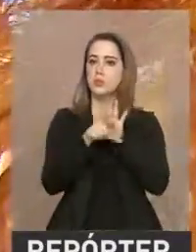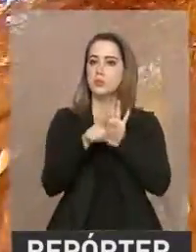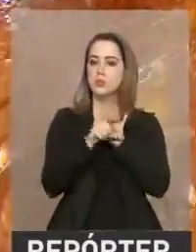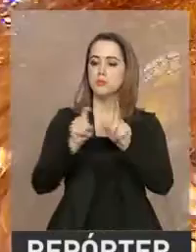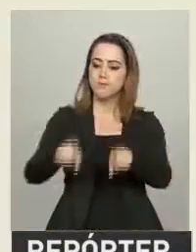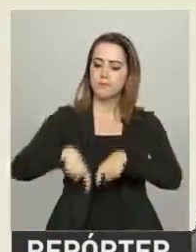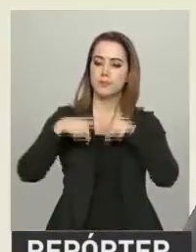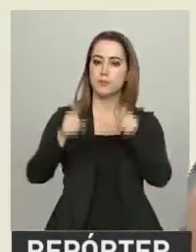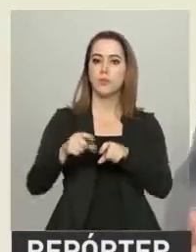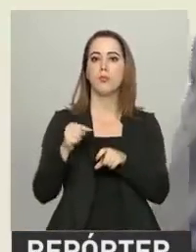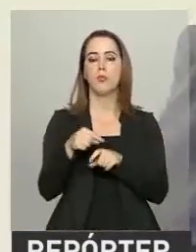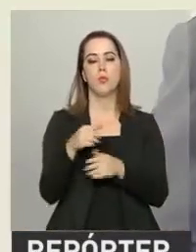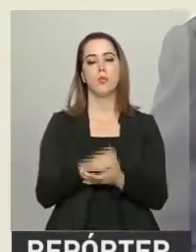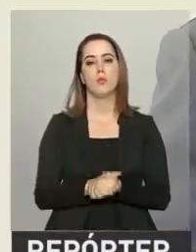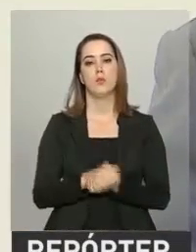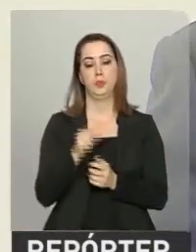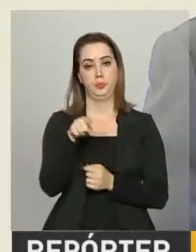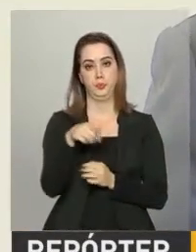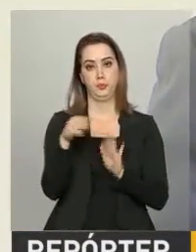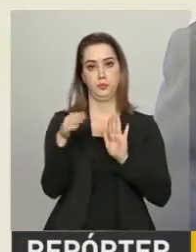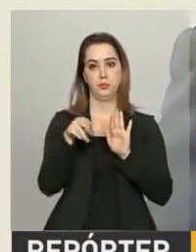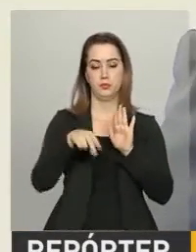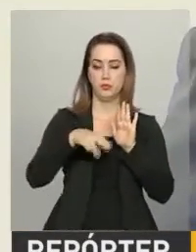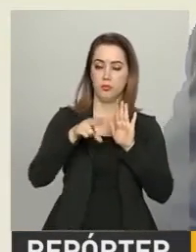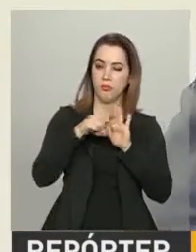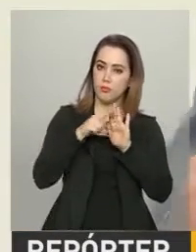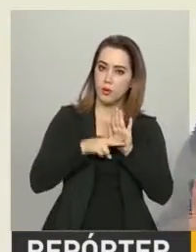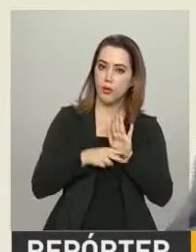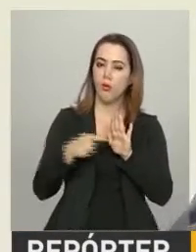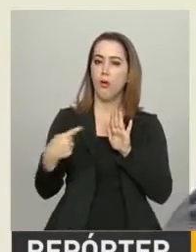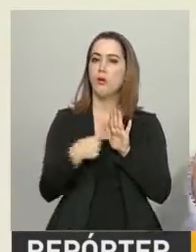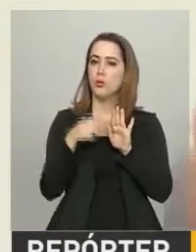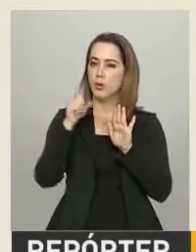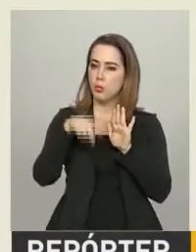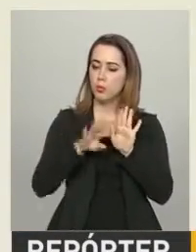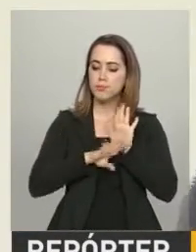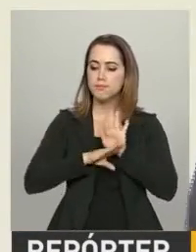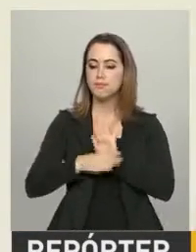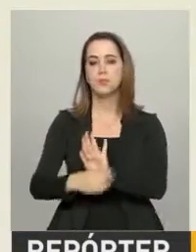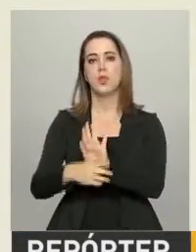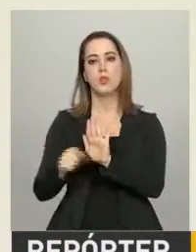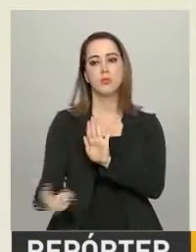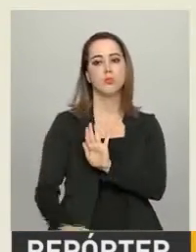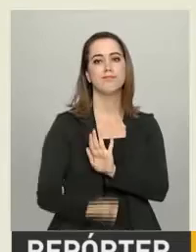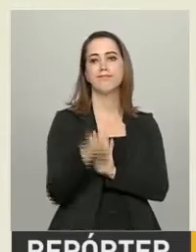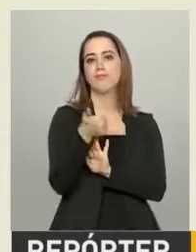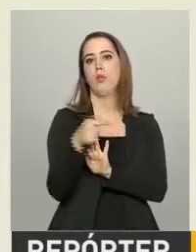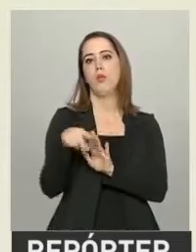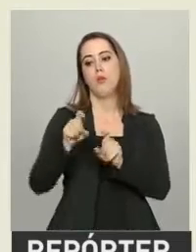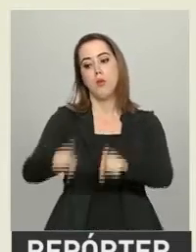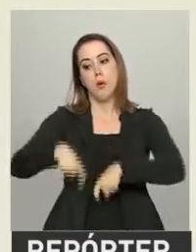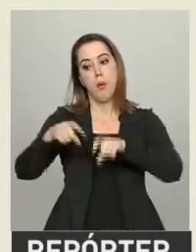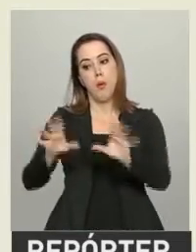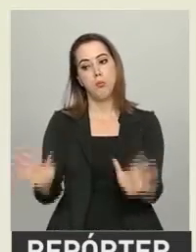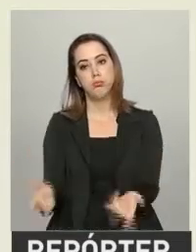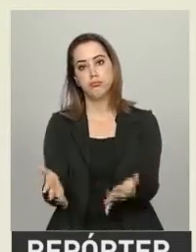será atingido. Medidas como essa, sem dúvida nenhuma, ajudarão a alavancar ainda mais o setor